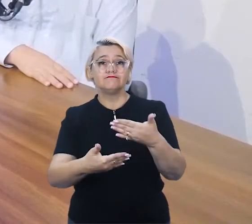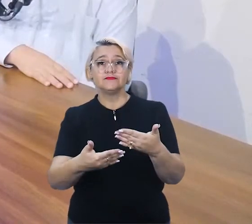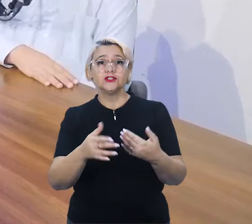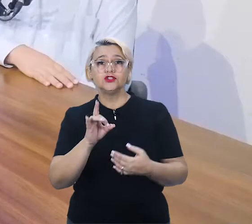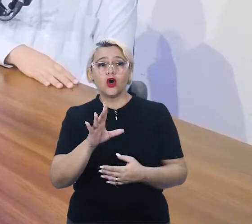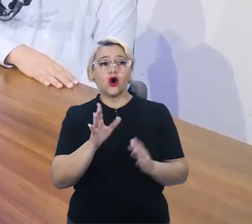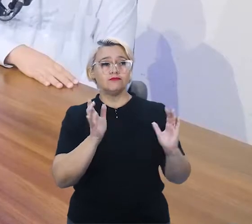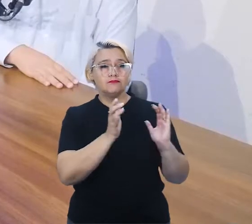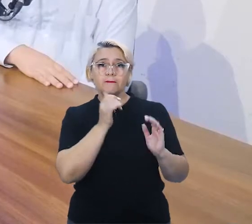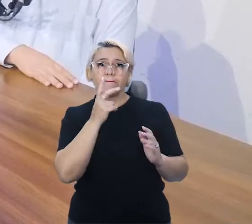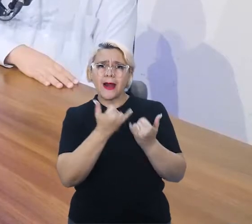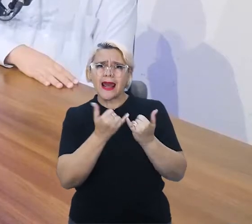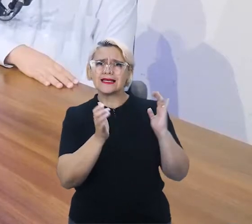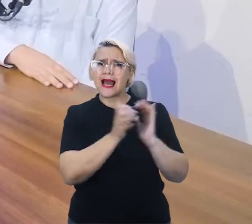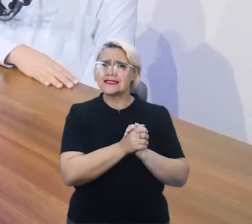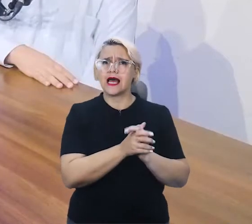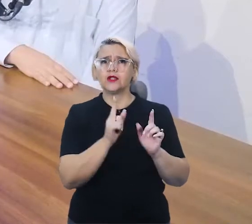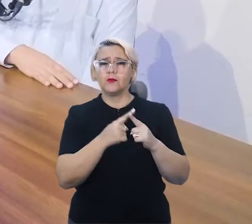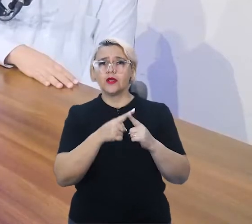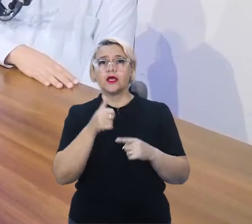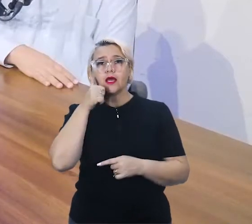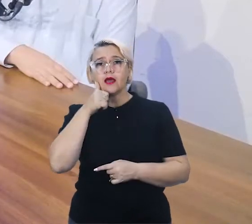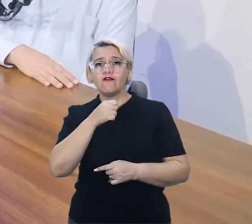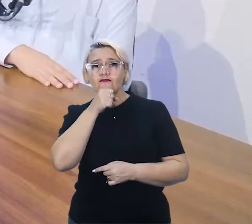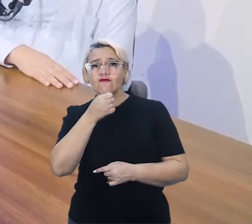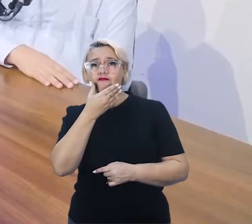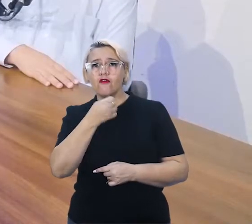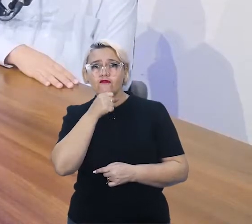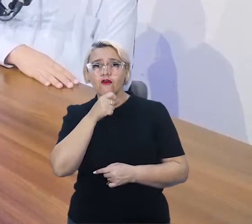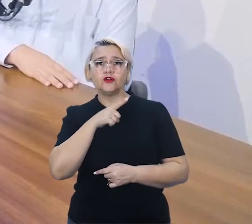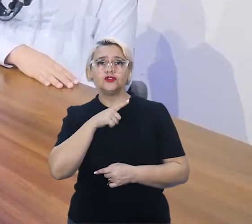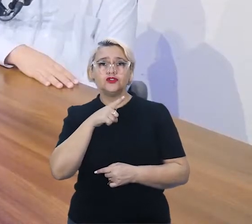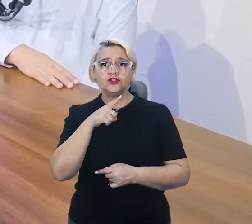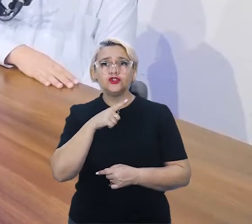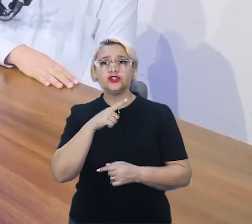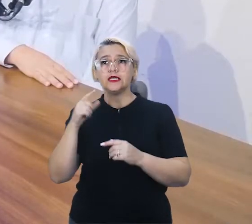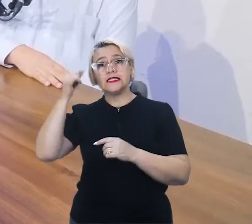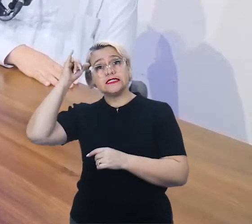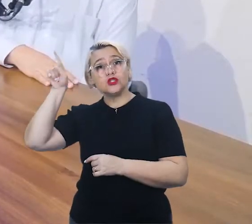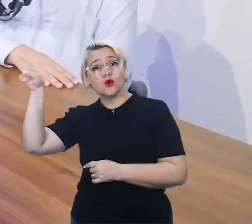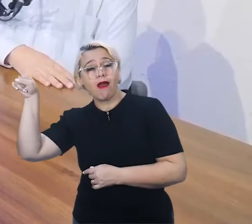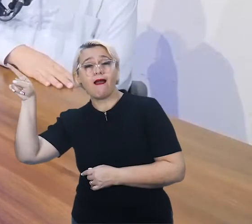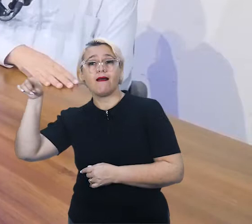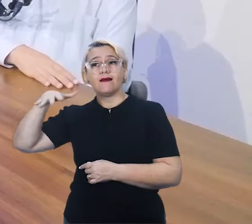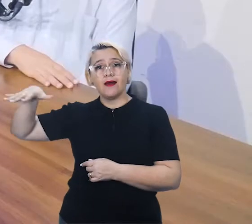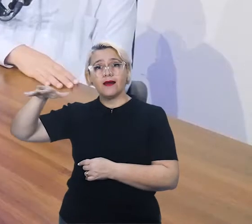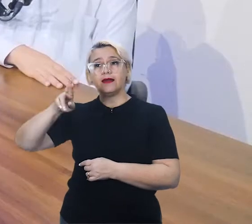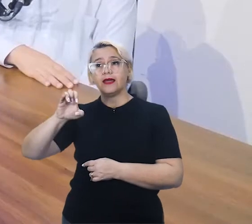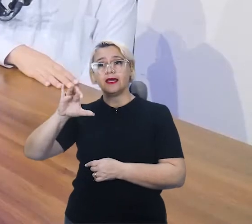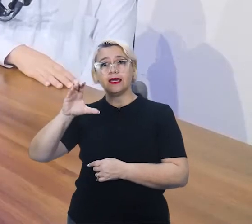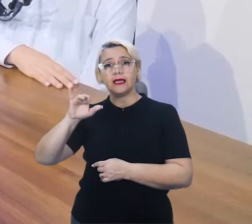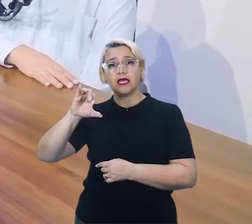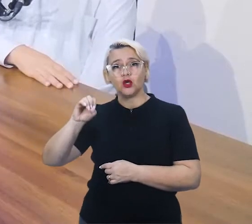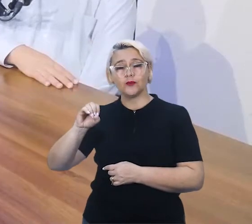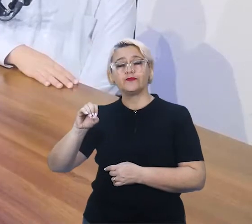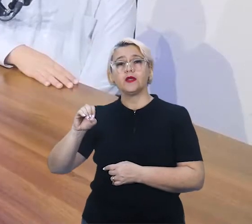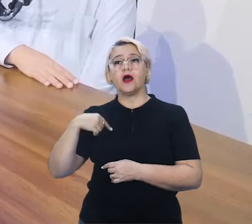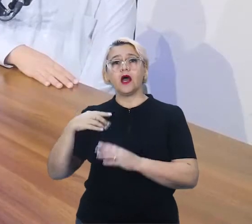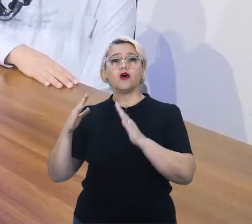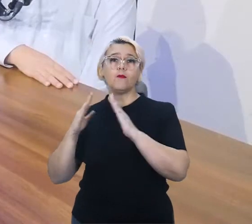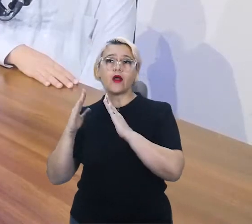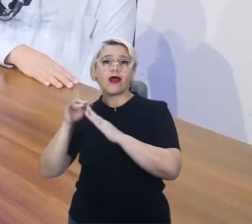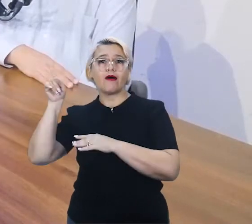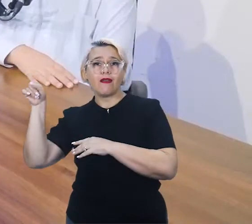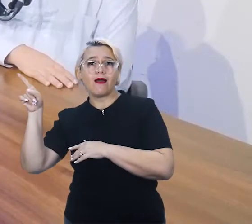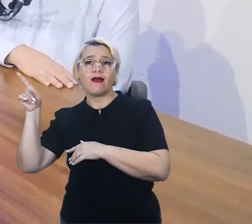de casada, porque meus avós tinham esse sítio no Recreio dos Bandeirantes, e eu praticamente comecei a morar com a minha